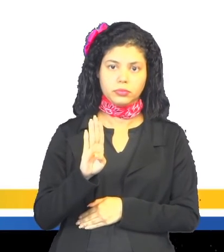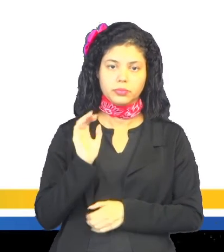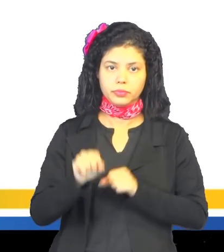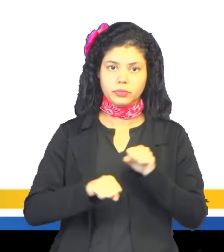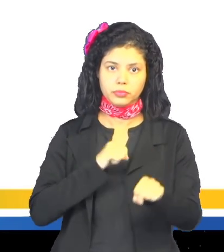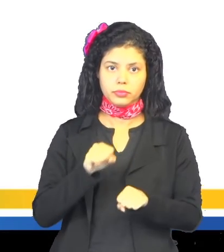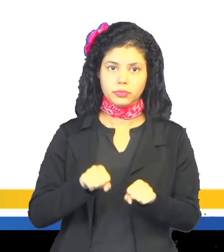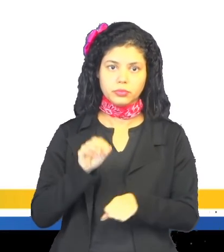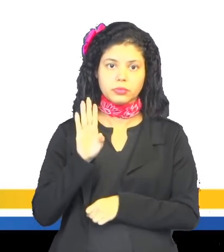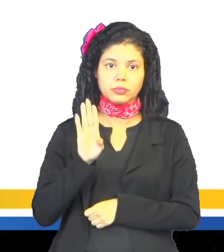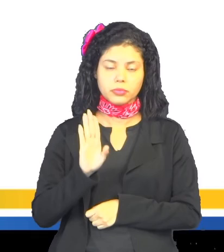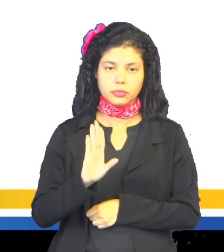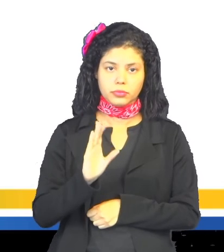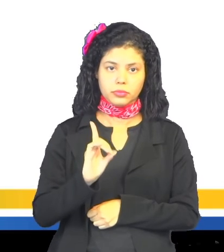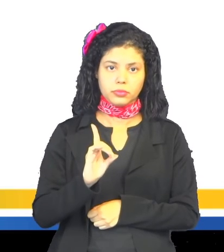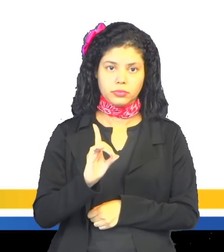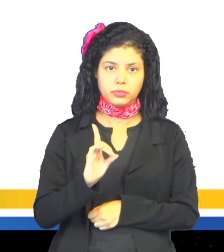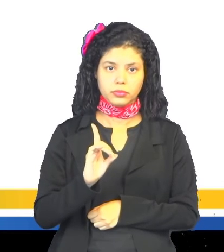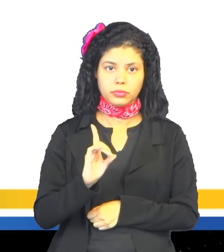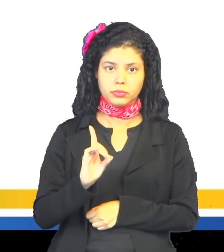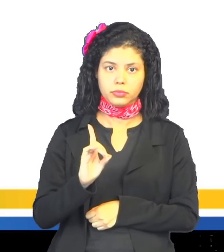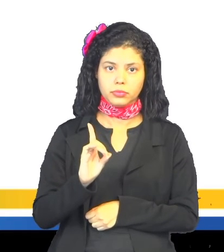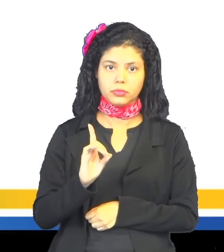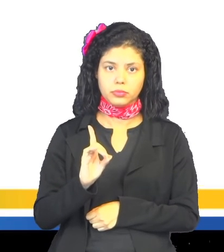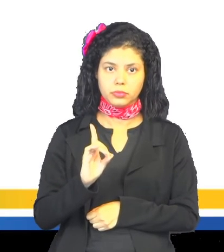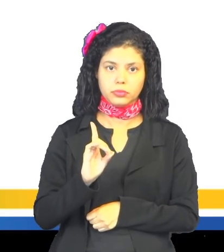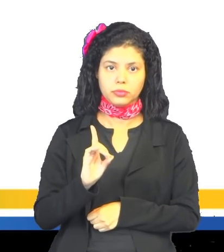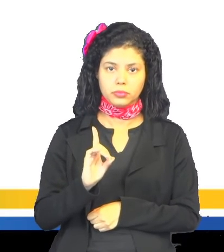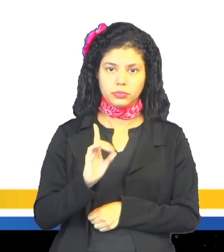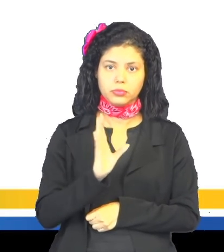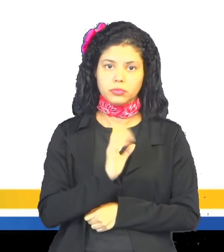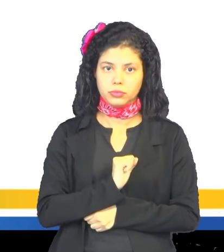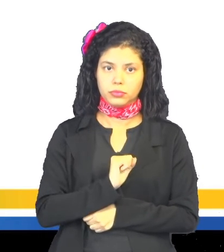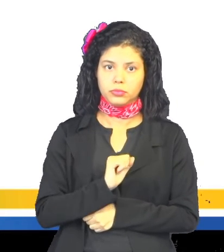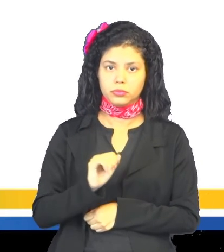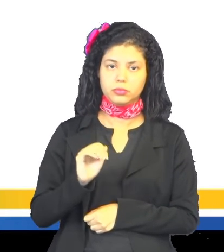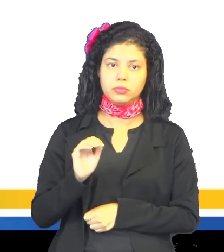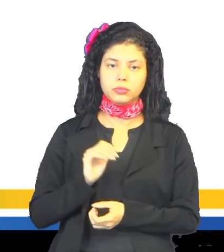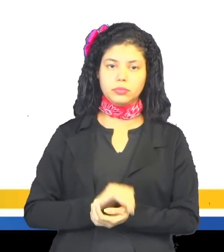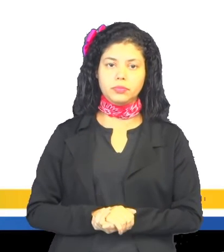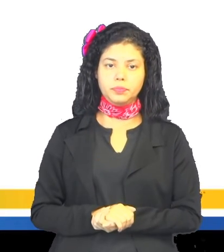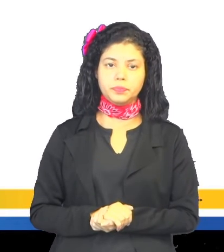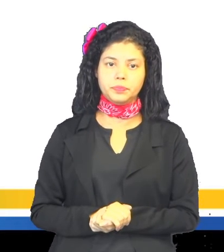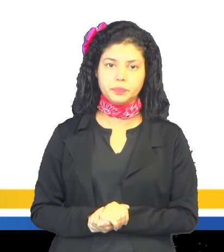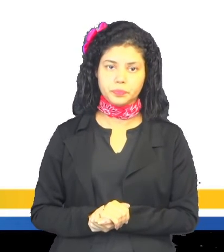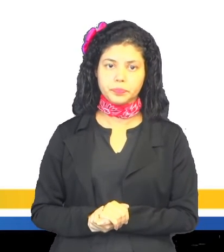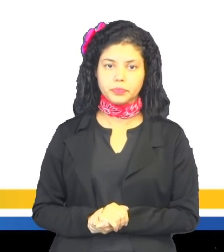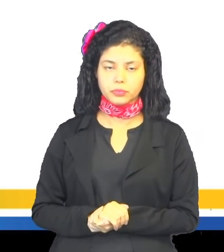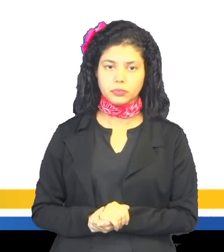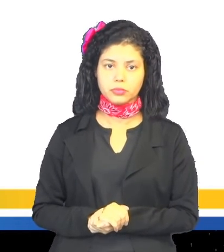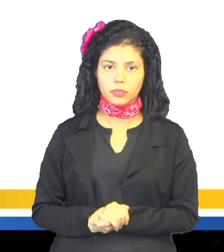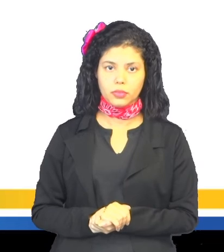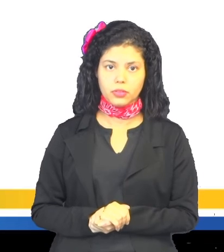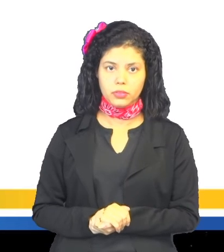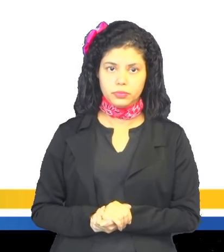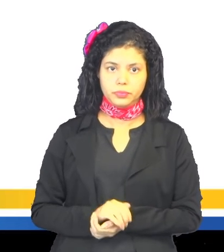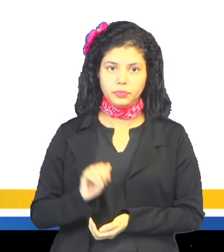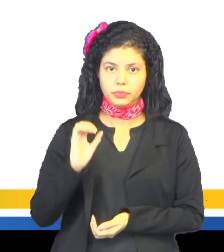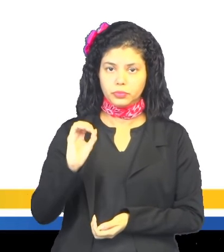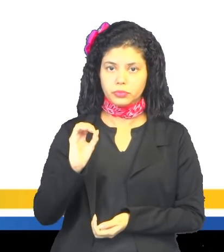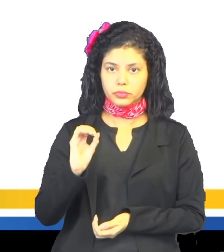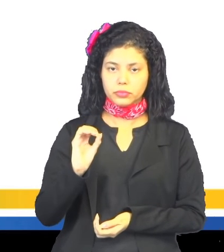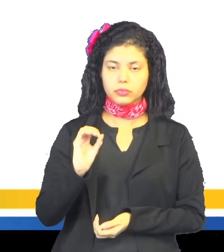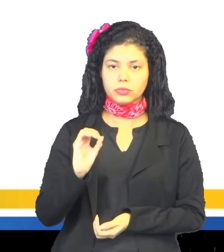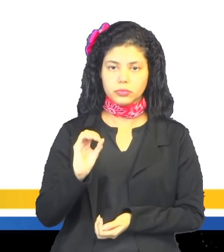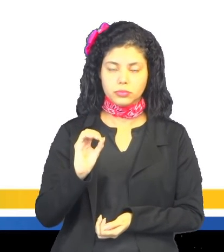bicicleta lá beber de dulces lá de amor lá o